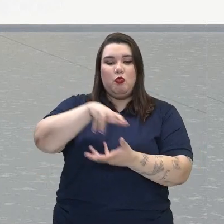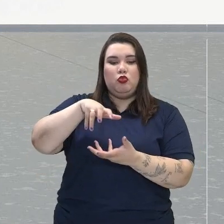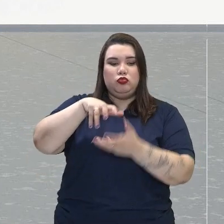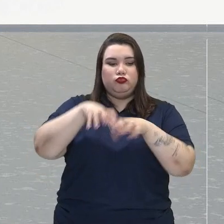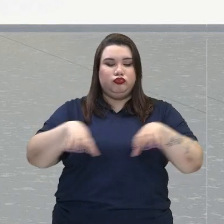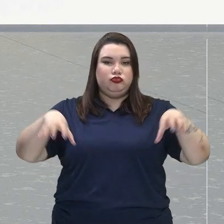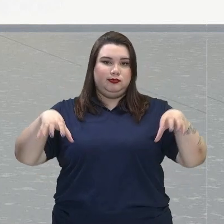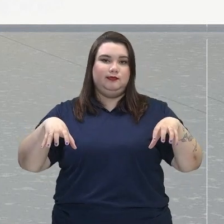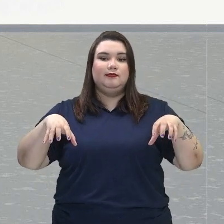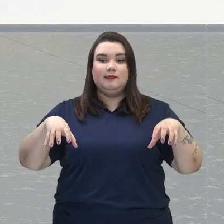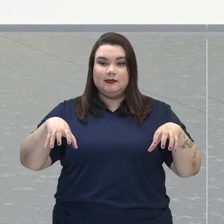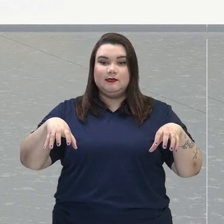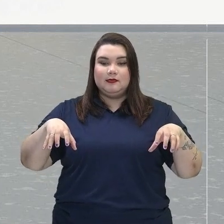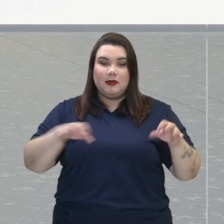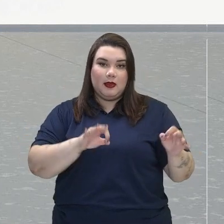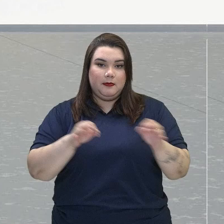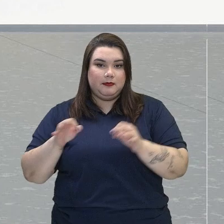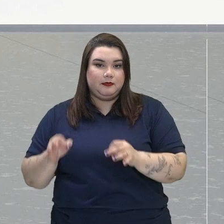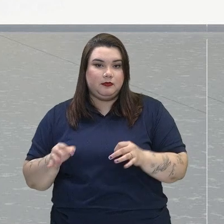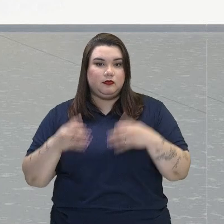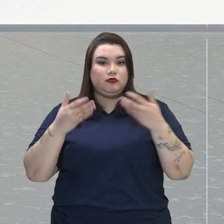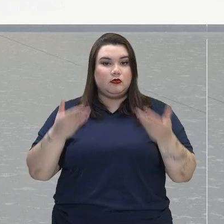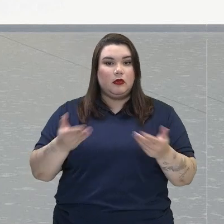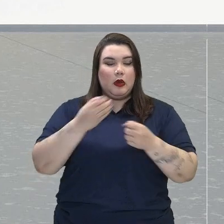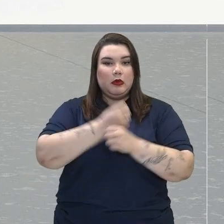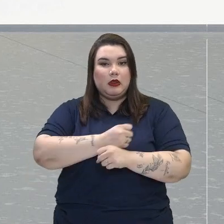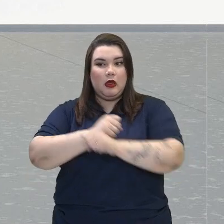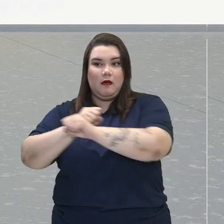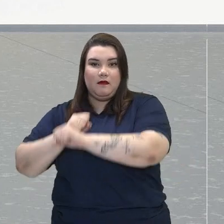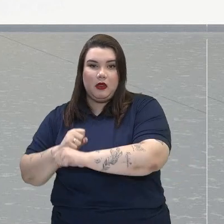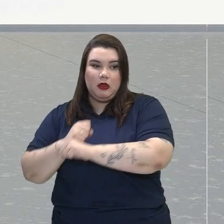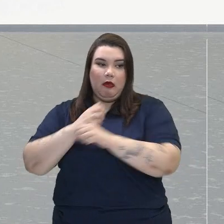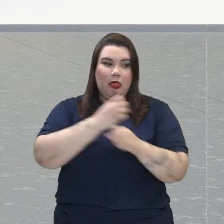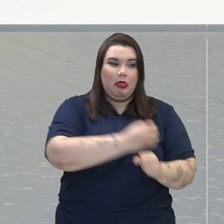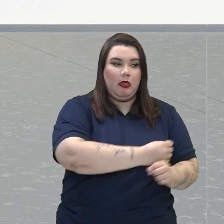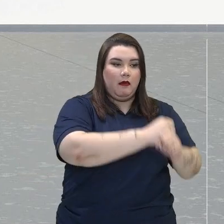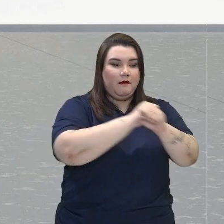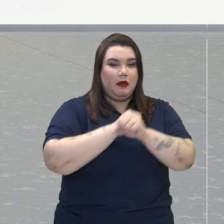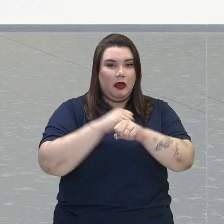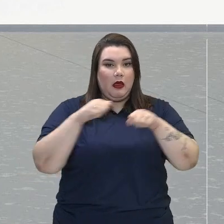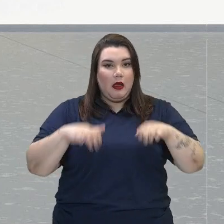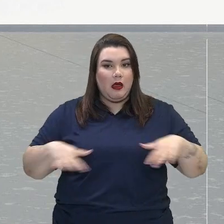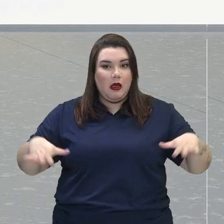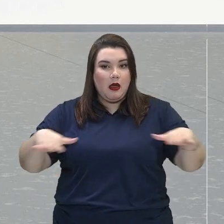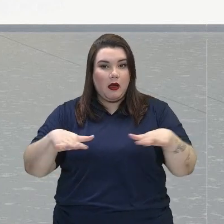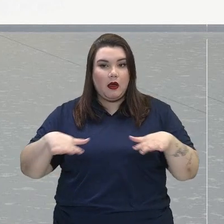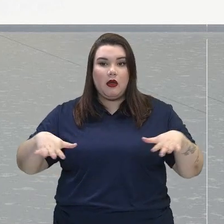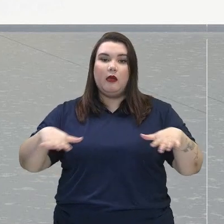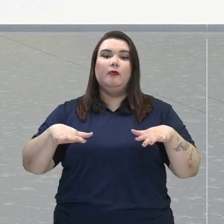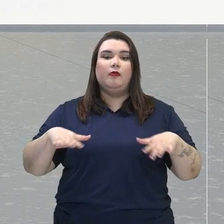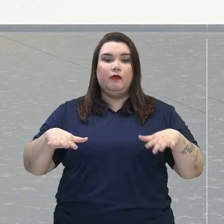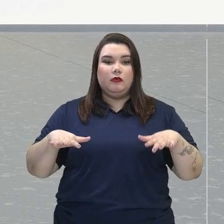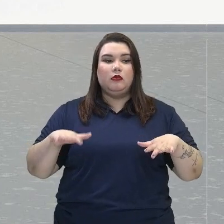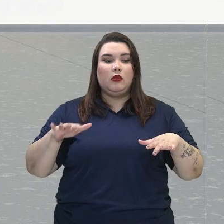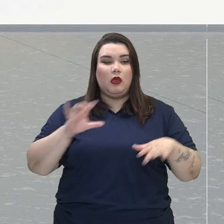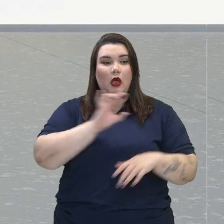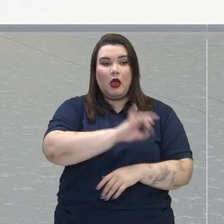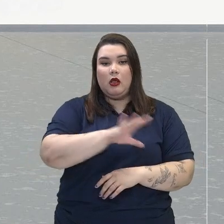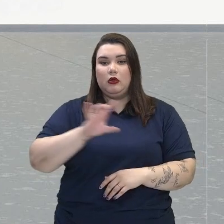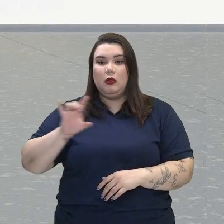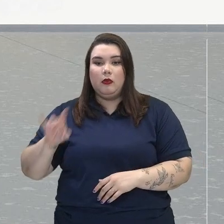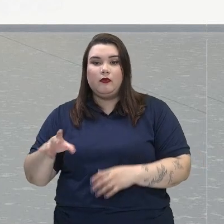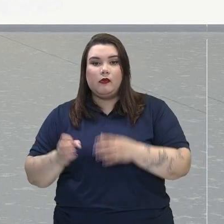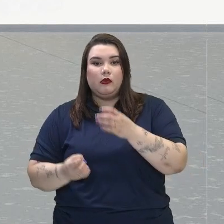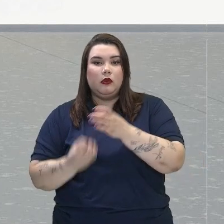buscando defender e aumentar as suas áreas de influência, cada uma dessas superpotências, ela vai